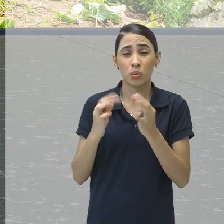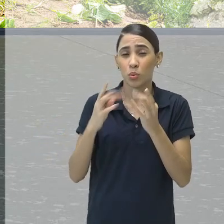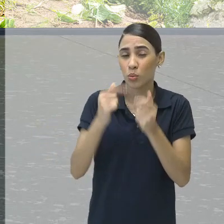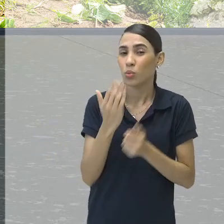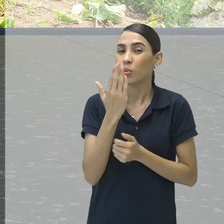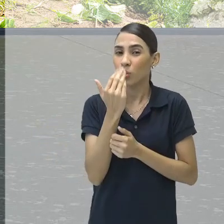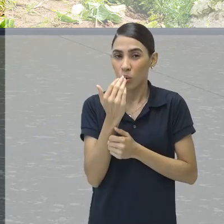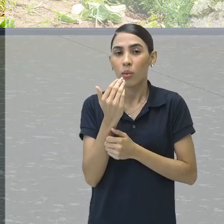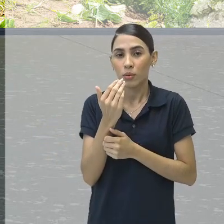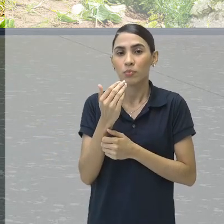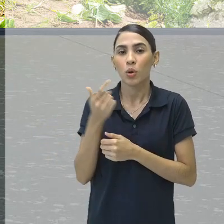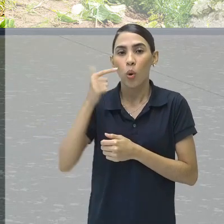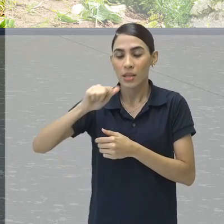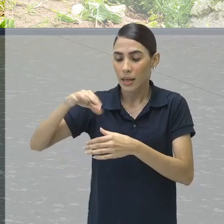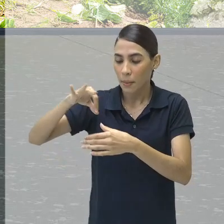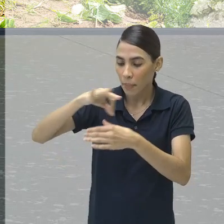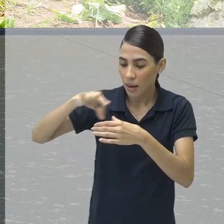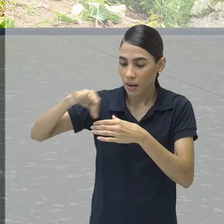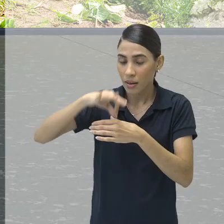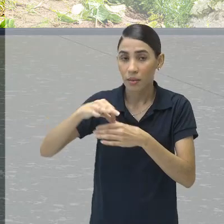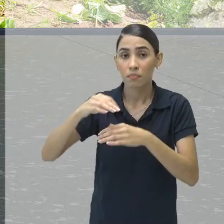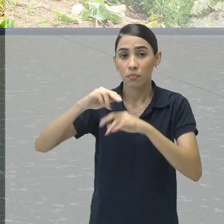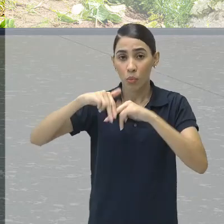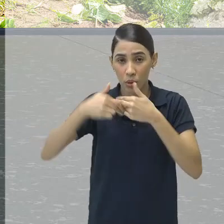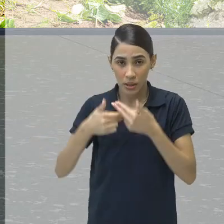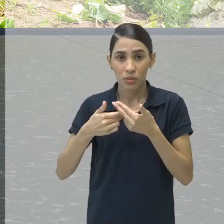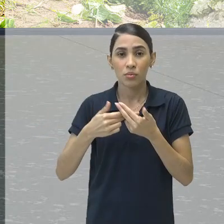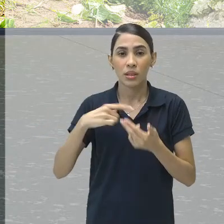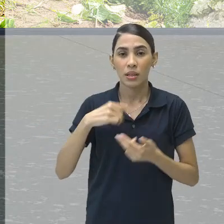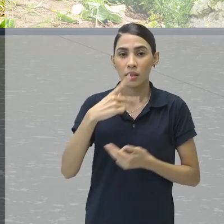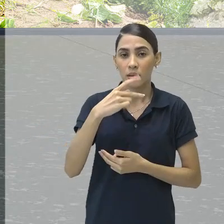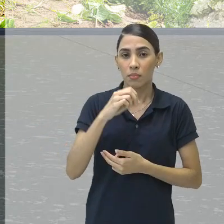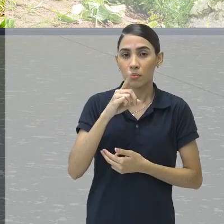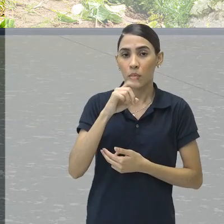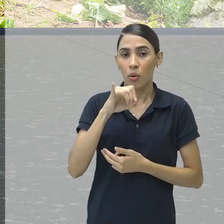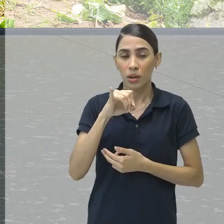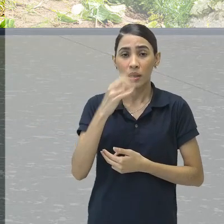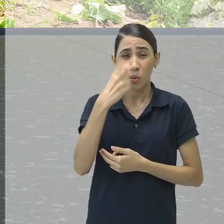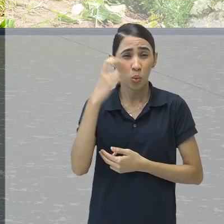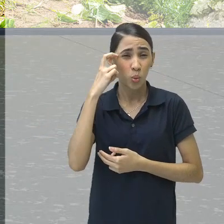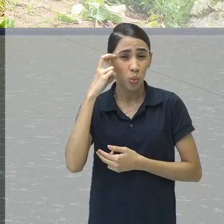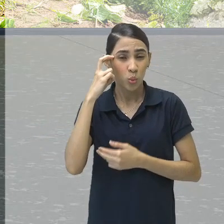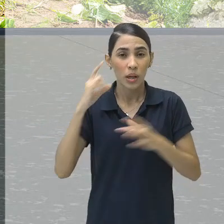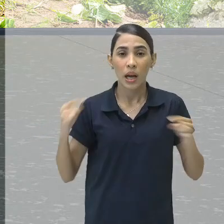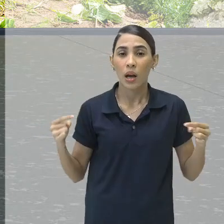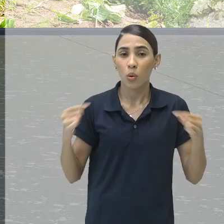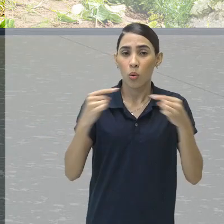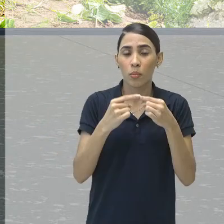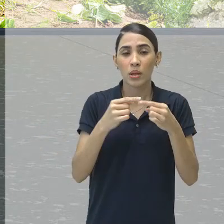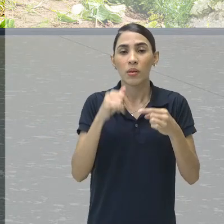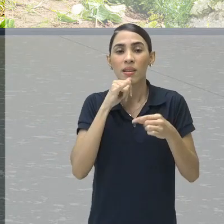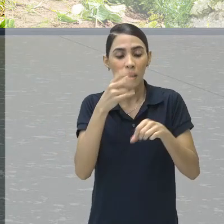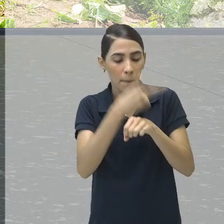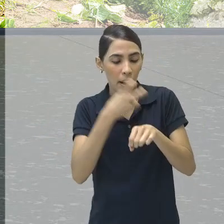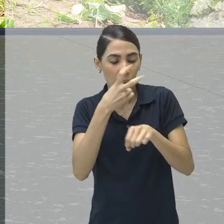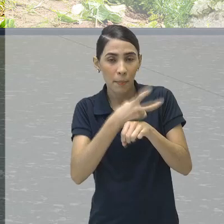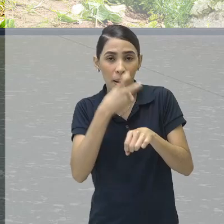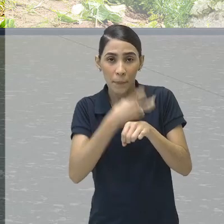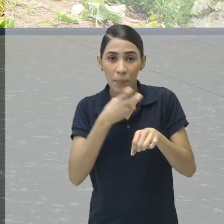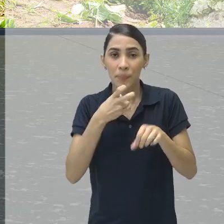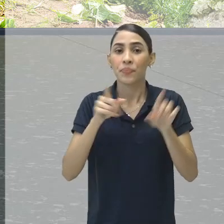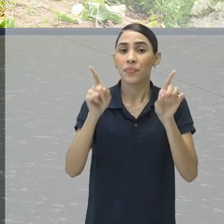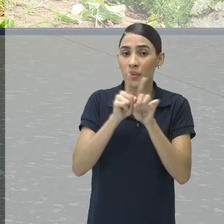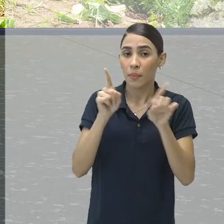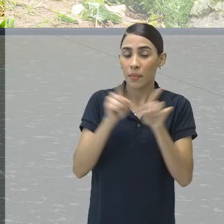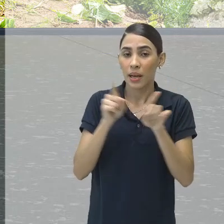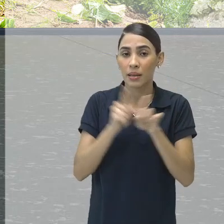acaba plantando. Então, a gente diz que a gente tem a prática da policultura, e ele combina isso com o extrativismo, combina isso também